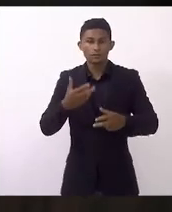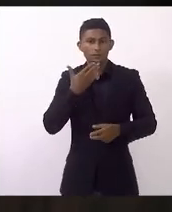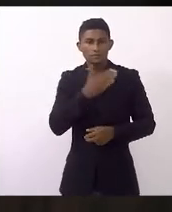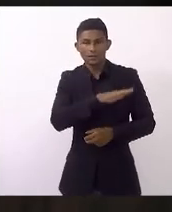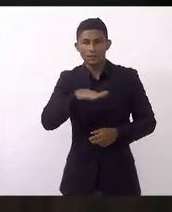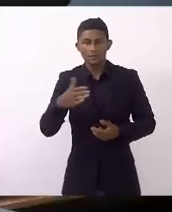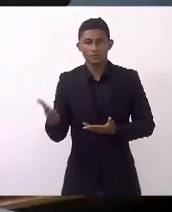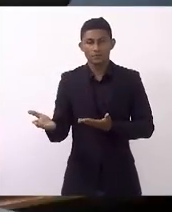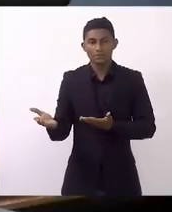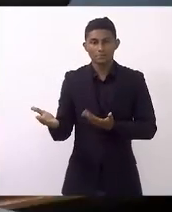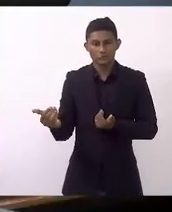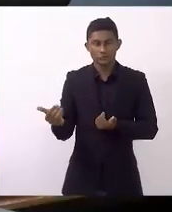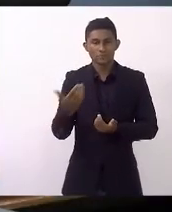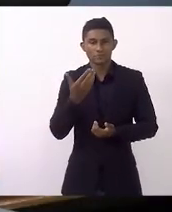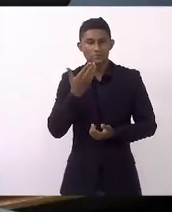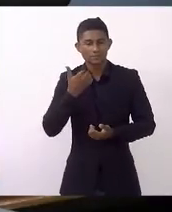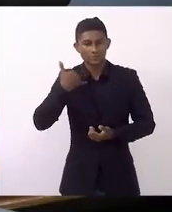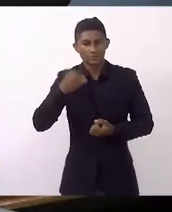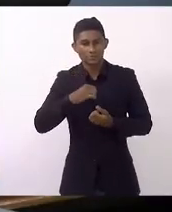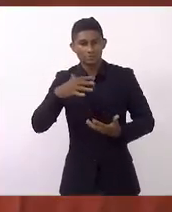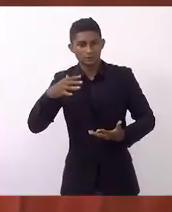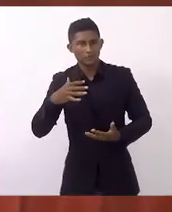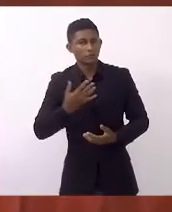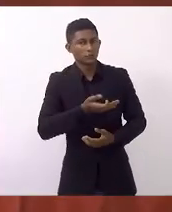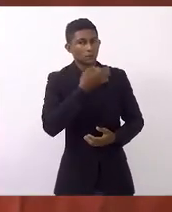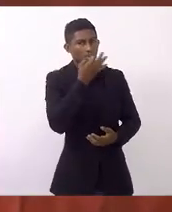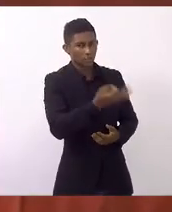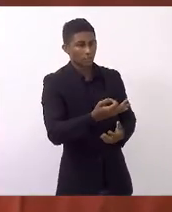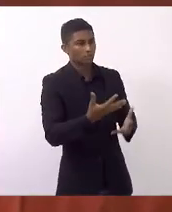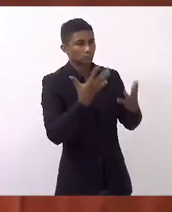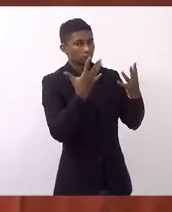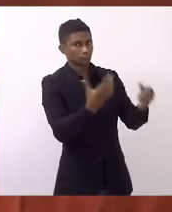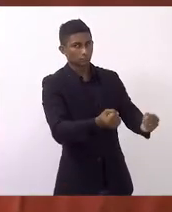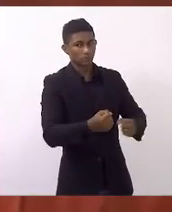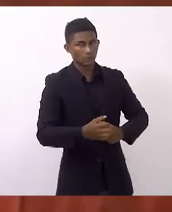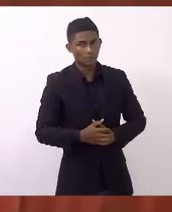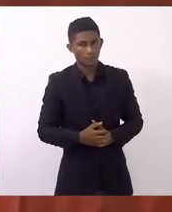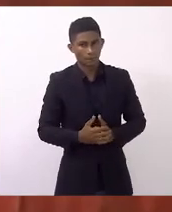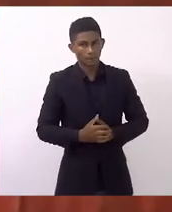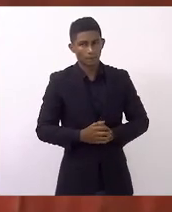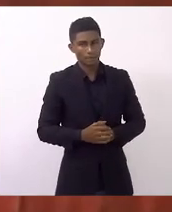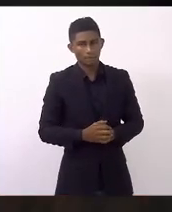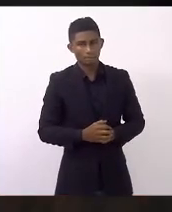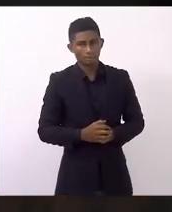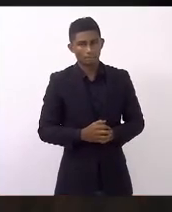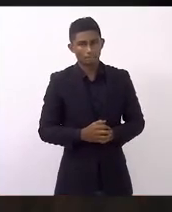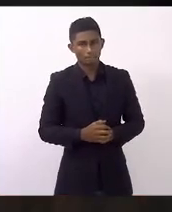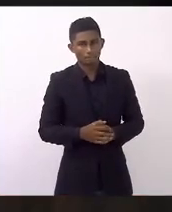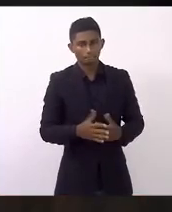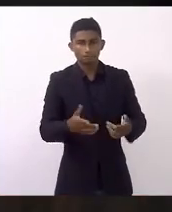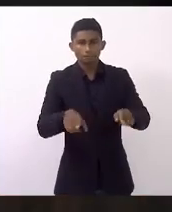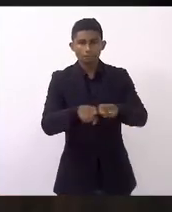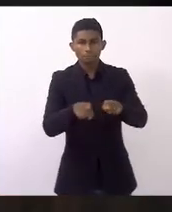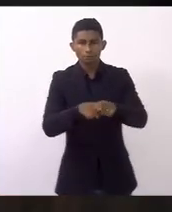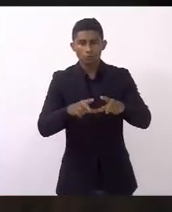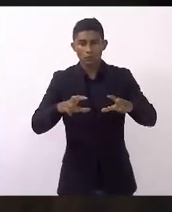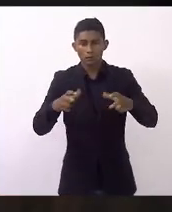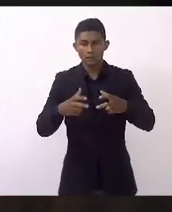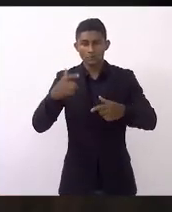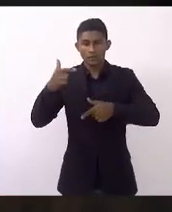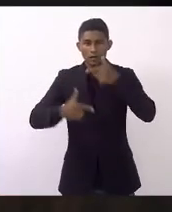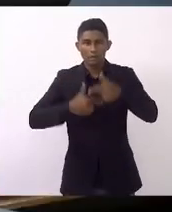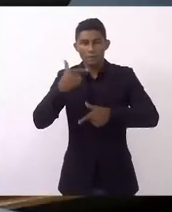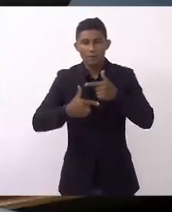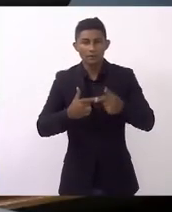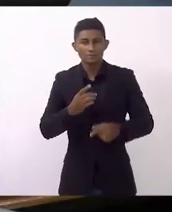Rosane Félix. Parecer favorável, senhor presidente. Pela Comissão de Trabalho, deputada Mônica